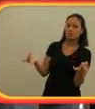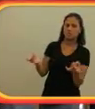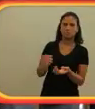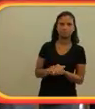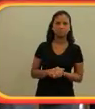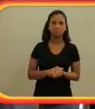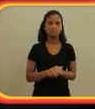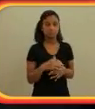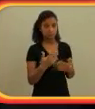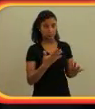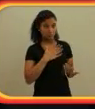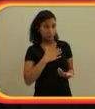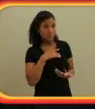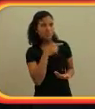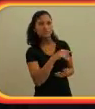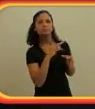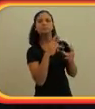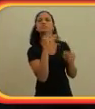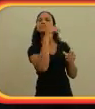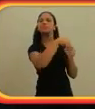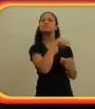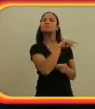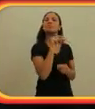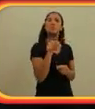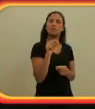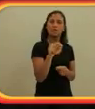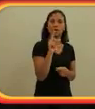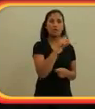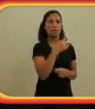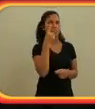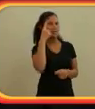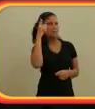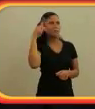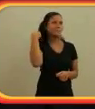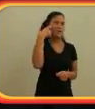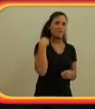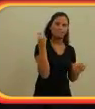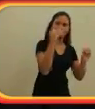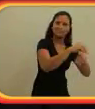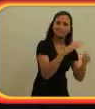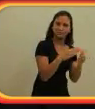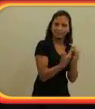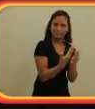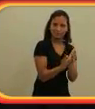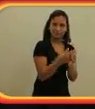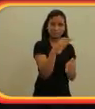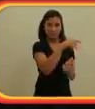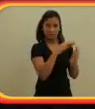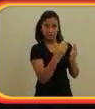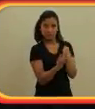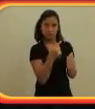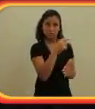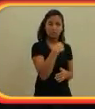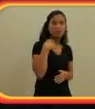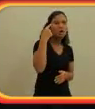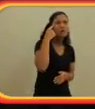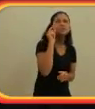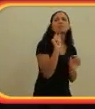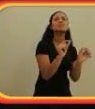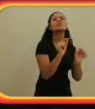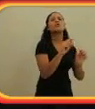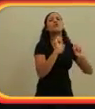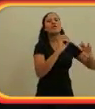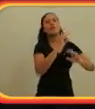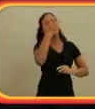totalmente inusitado. Eu estava com a ideia maluca de montar uma escola. E tinha que ser uma escola humanizante, assim. Achei que tinha que